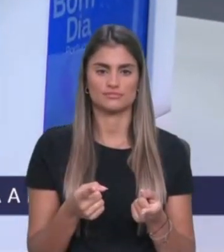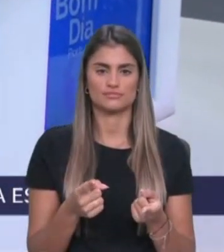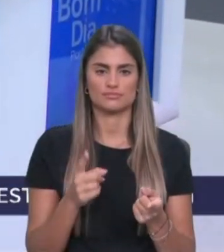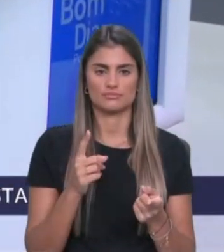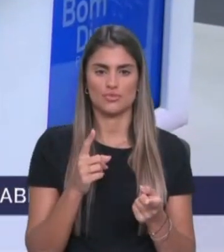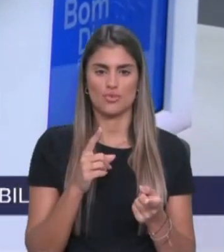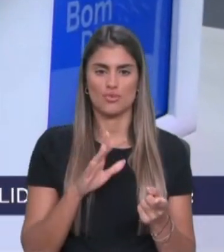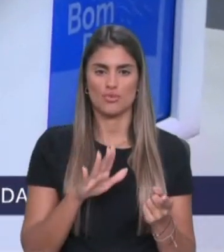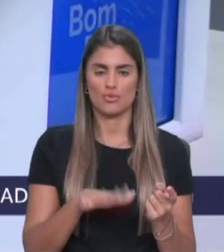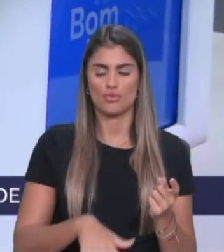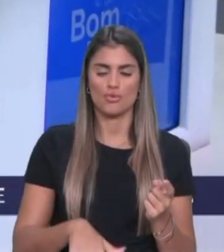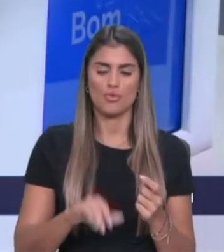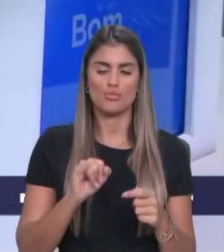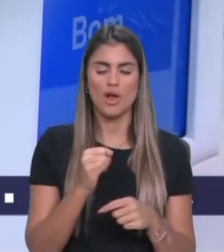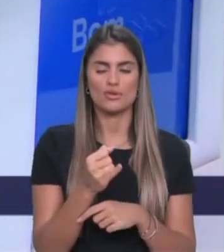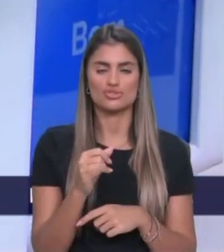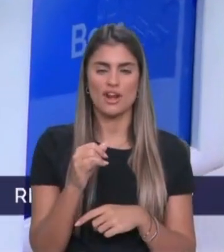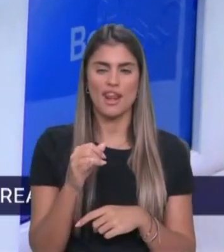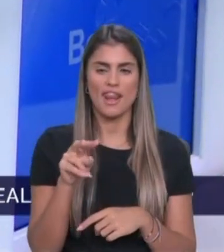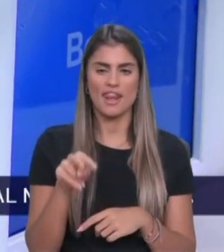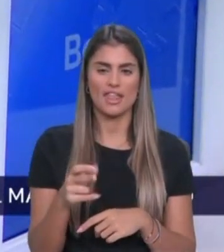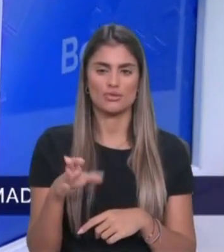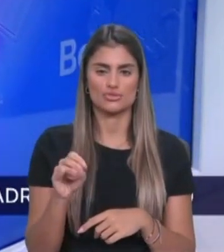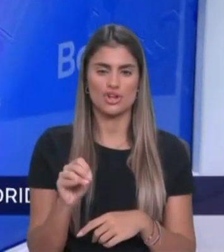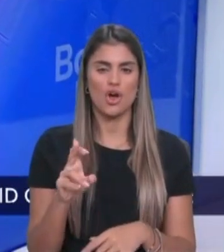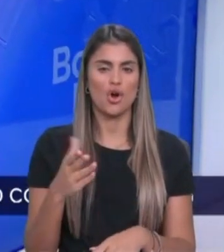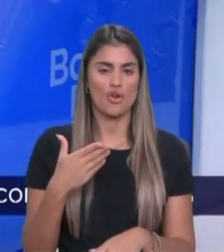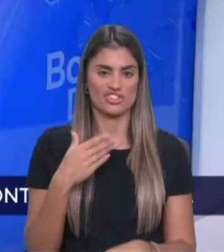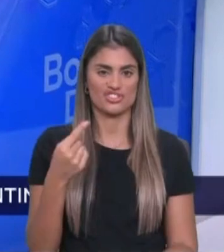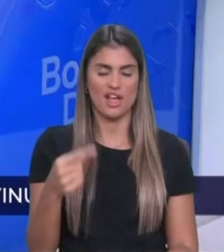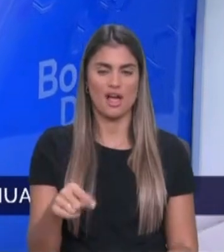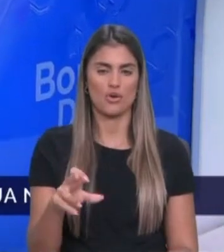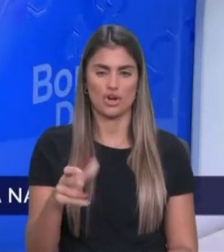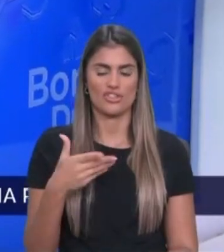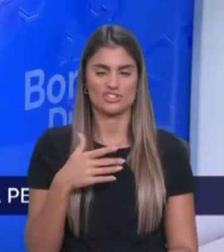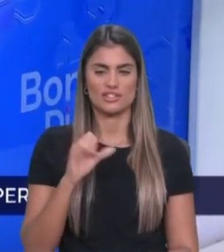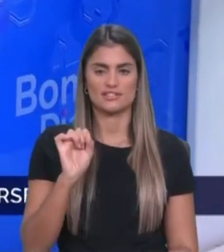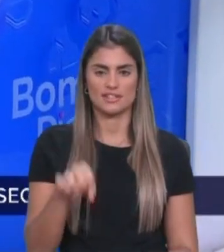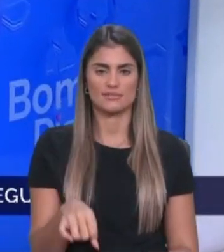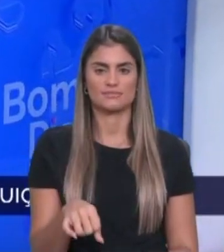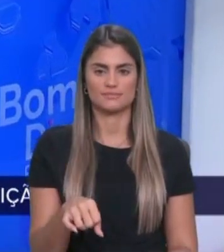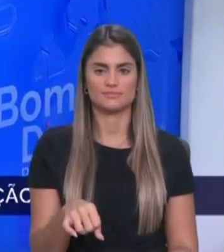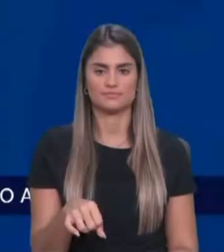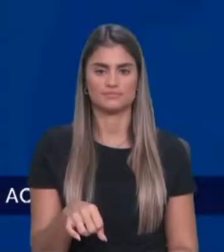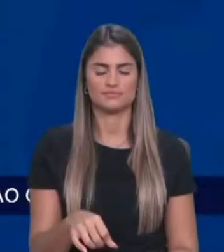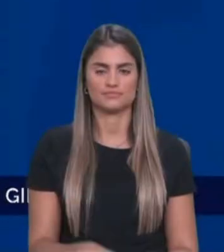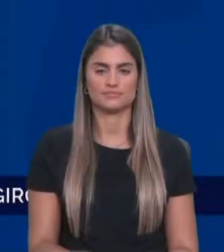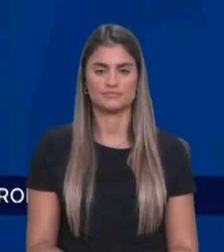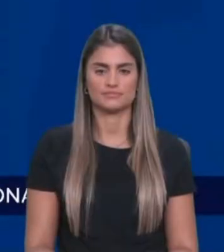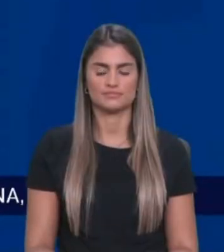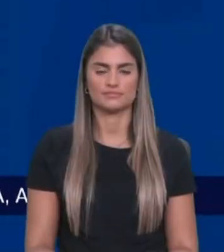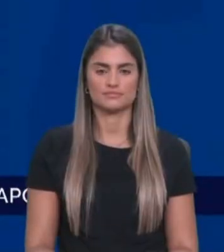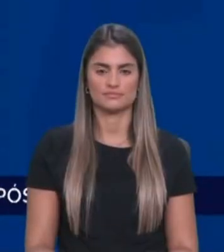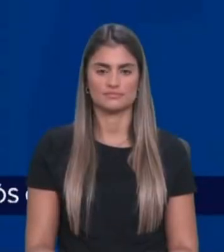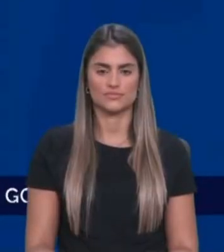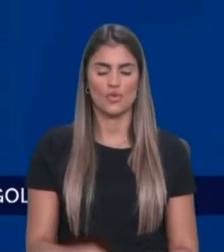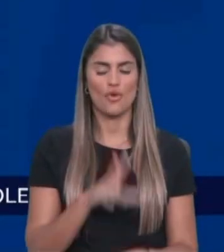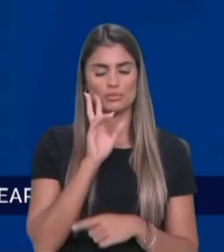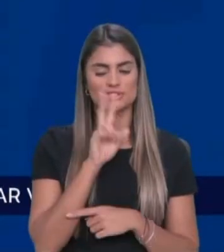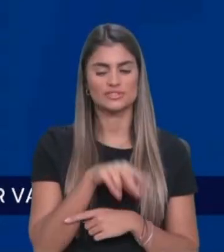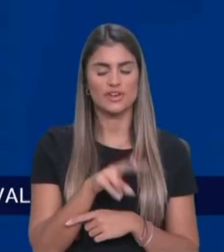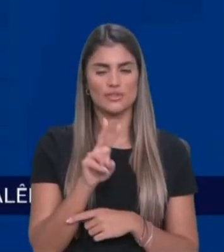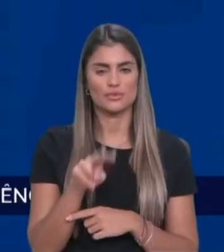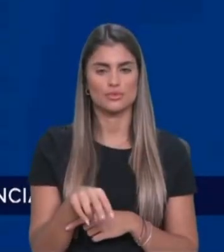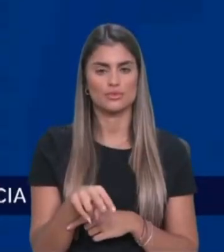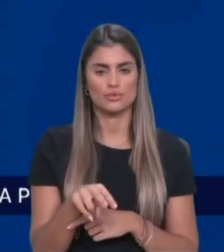misterioso mundo dos buracos negros. Há um recordista. Há um recordista, sim, e que ainda por cima foi observado com dois